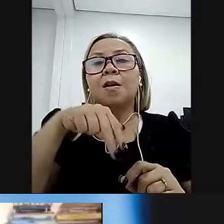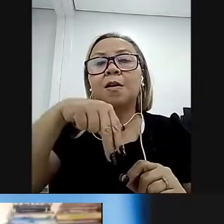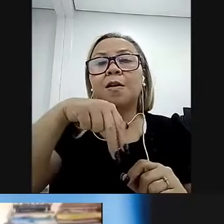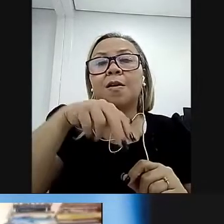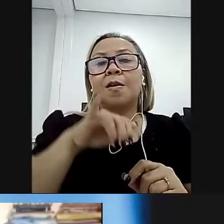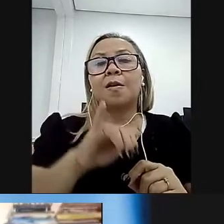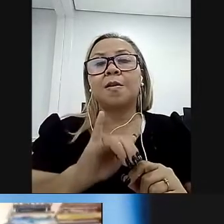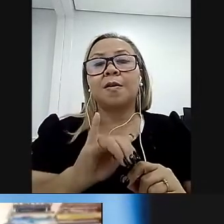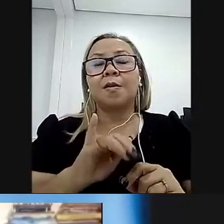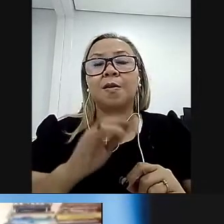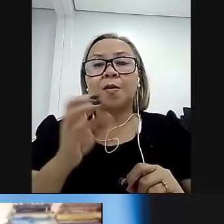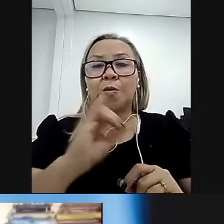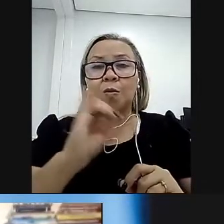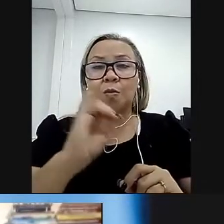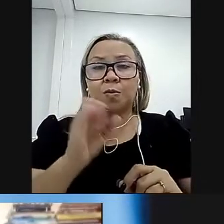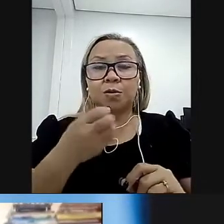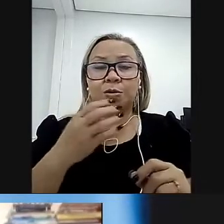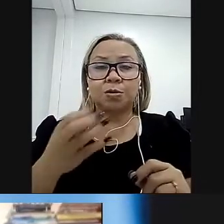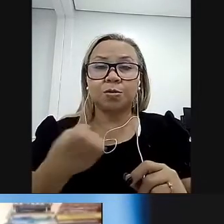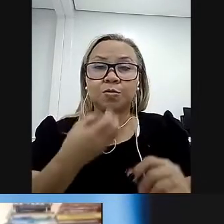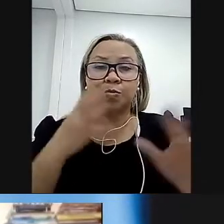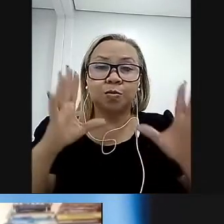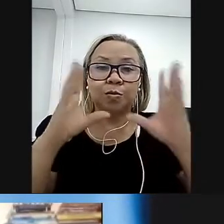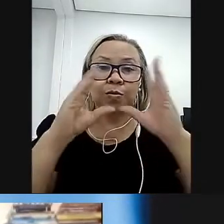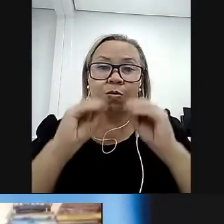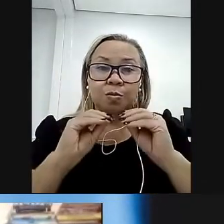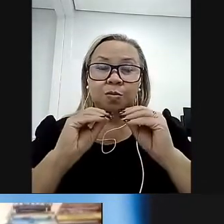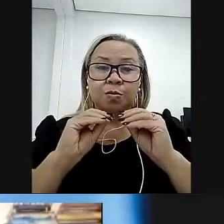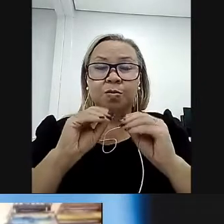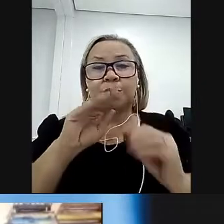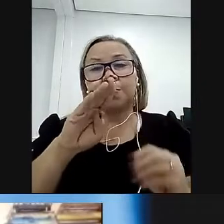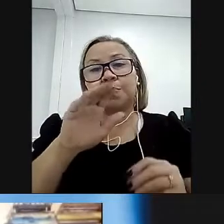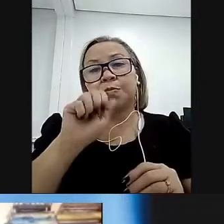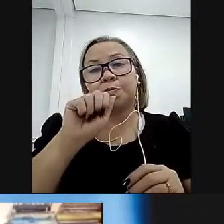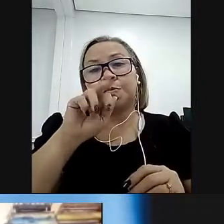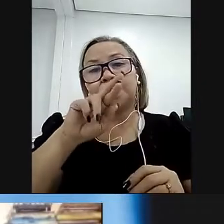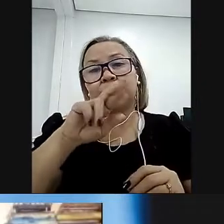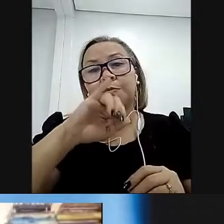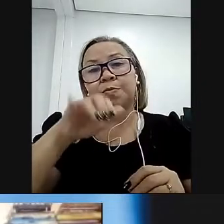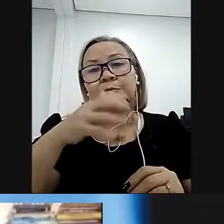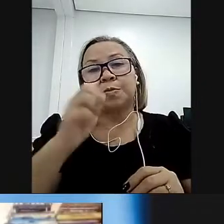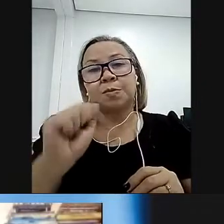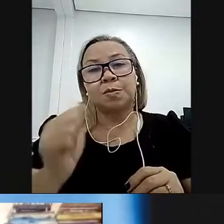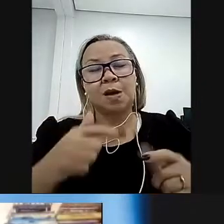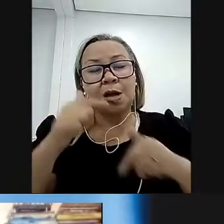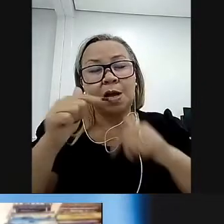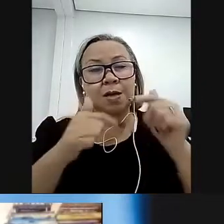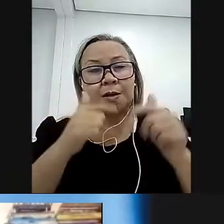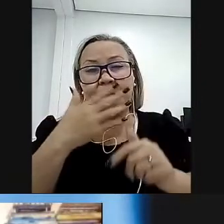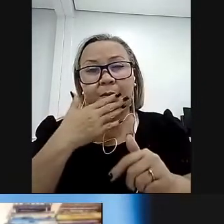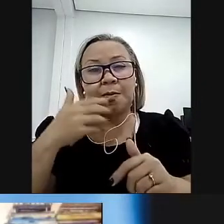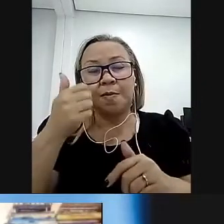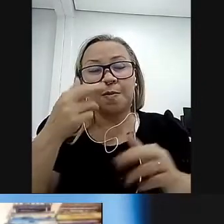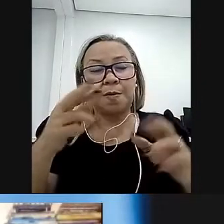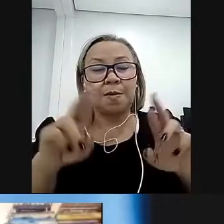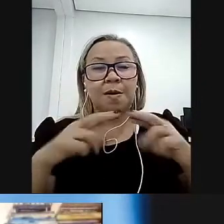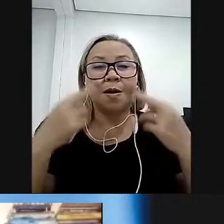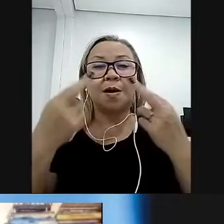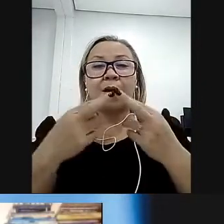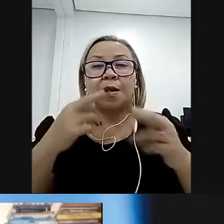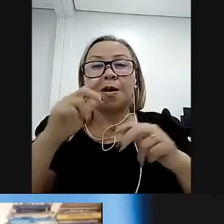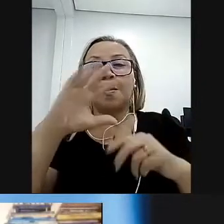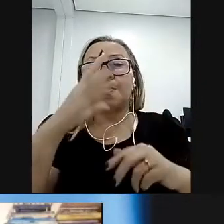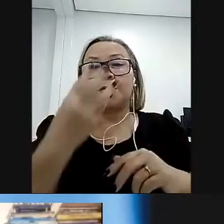Oi, gente, boa noite. Barja, que beleza, hein? Que trabalho maravilhoso, essa reunião de artistas com trabalhos tão